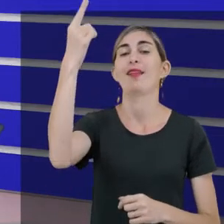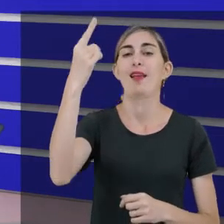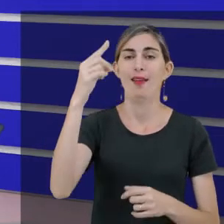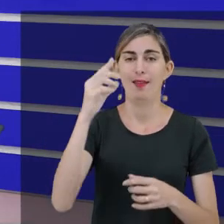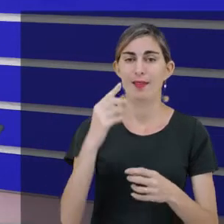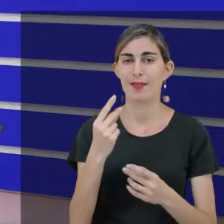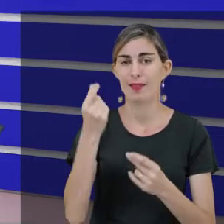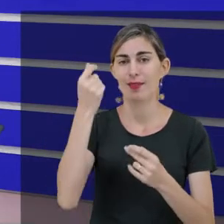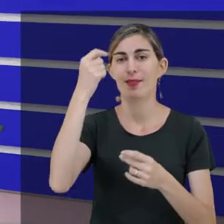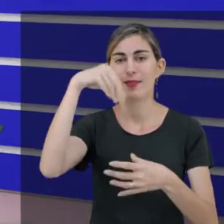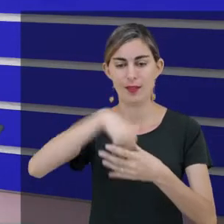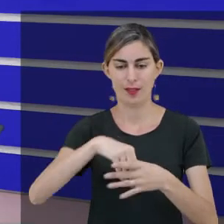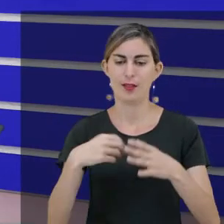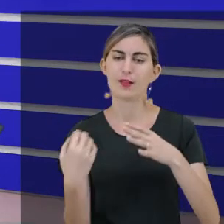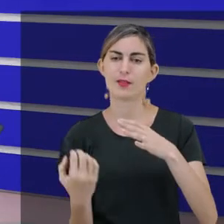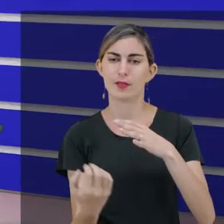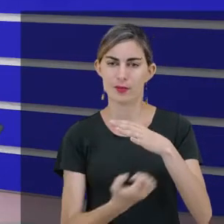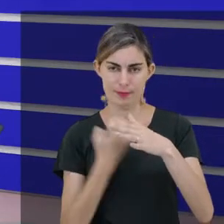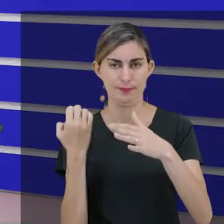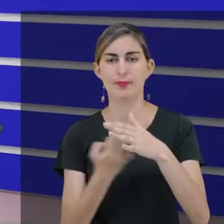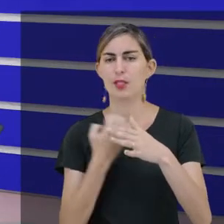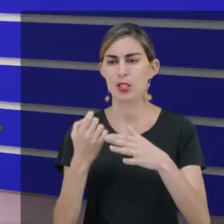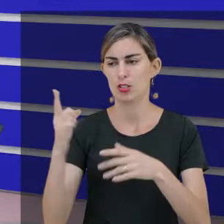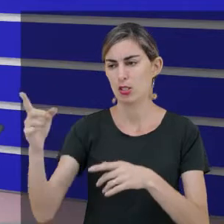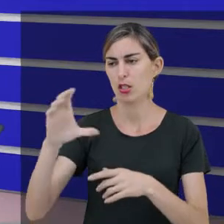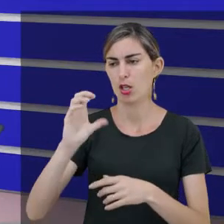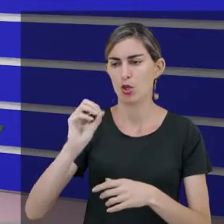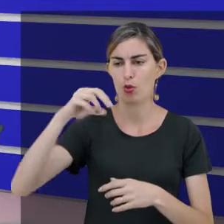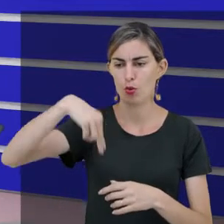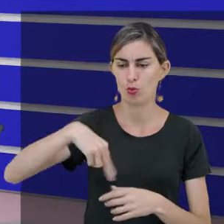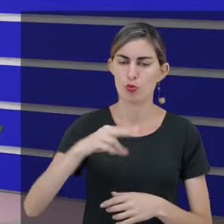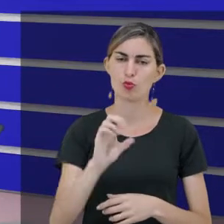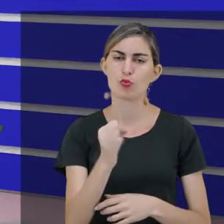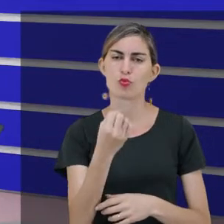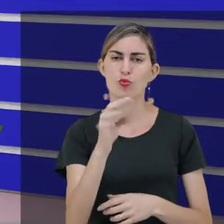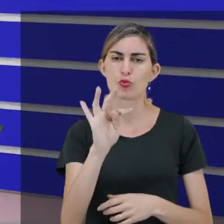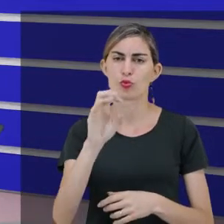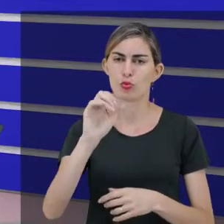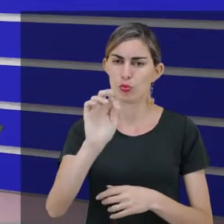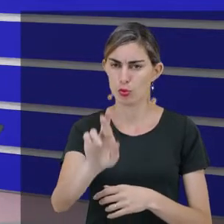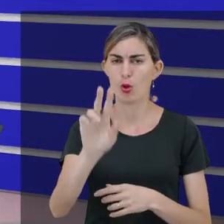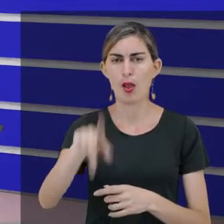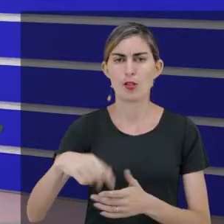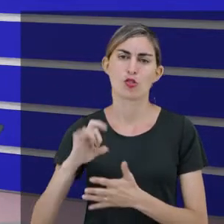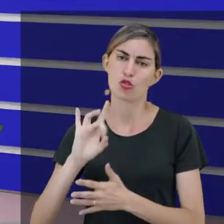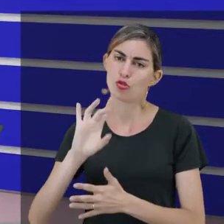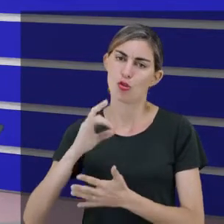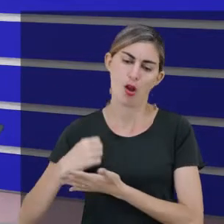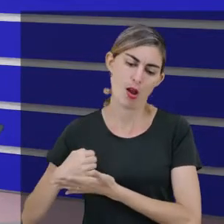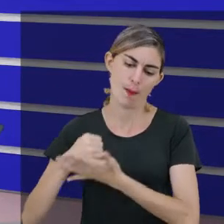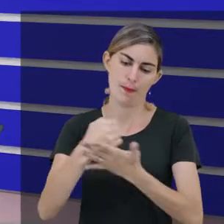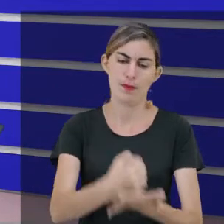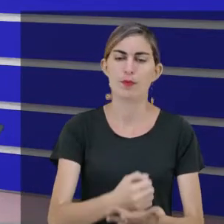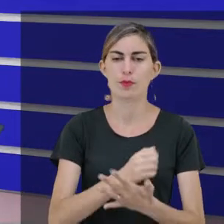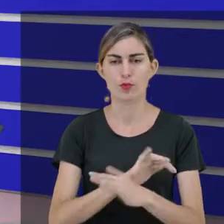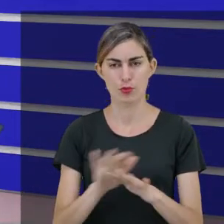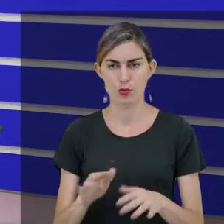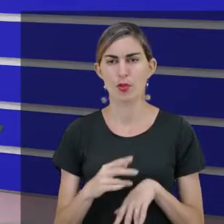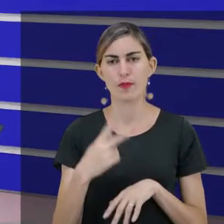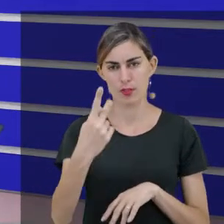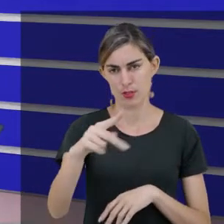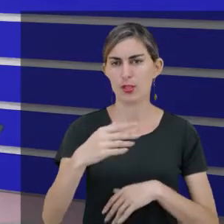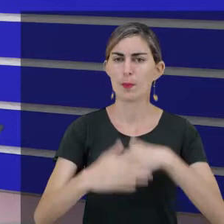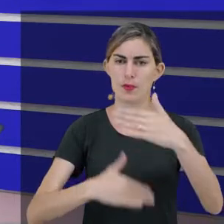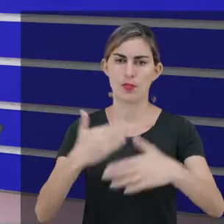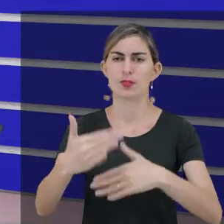empresa e o consultor ele vai ser um apoio. Mas o protagonista tem que ser você, estudante, nesse processo de implementação. Leva isso para a tua